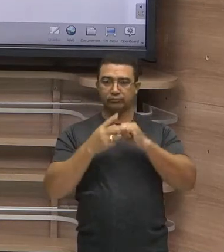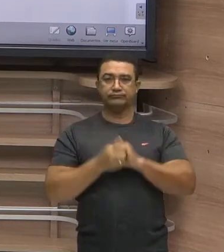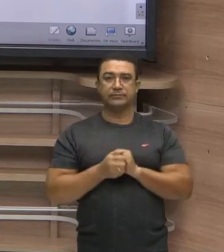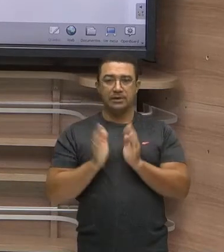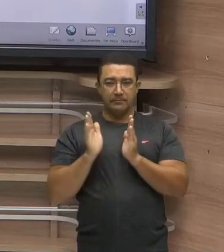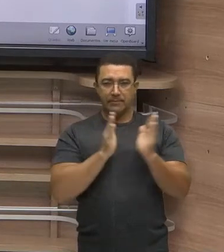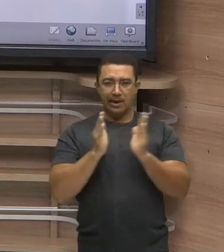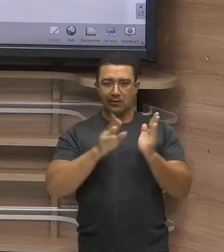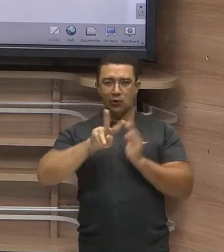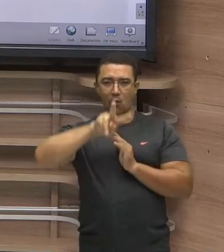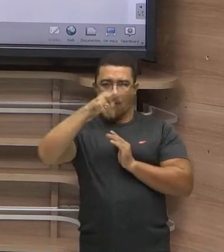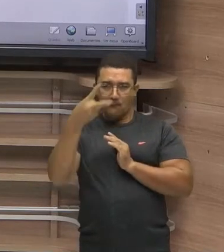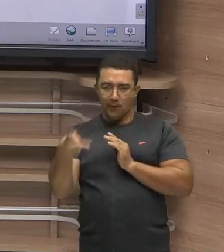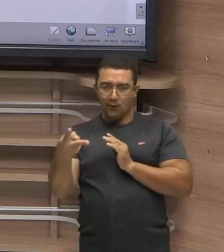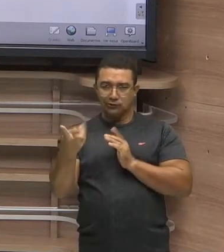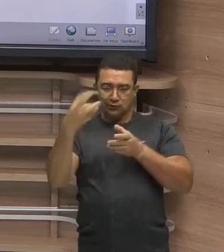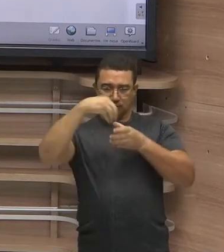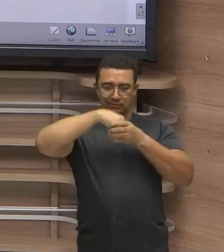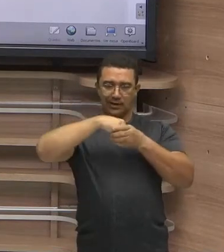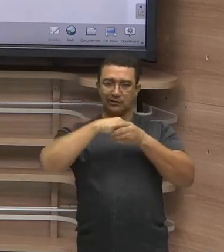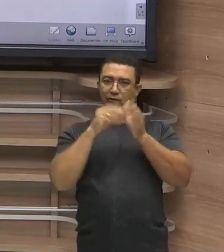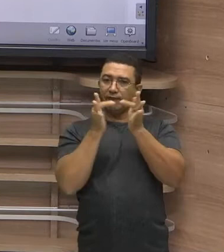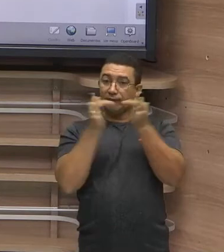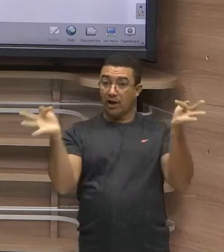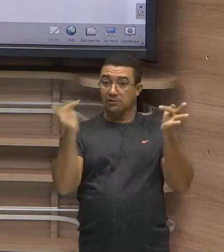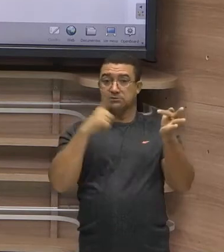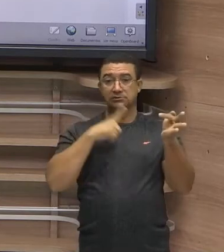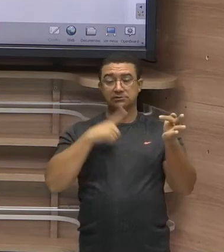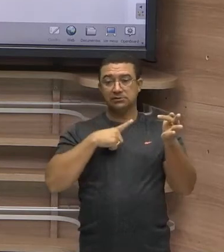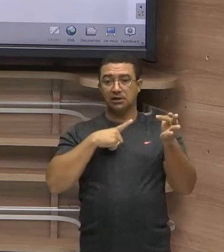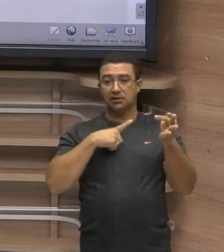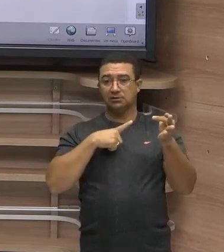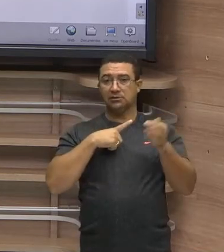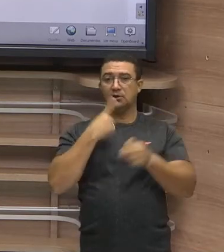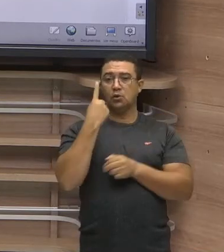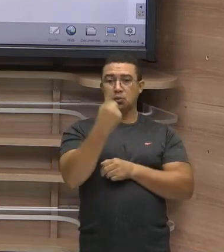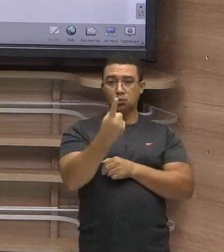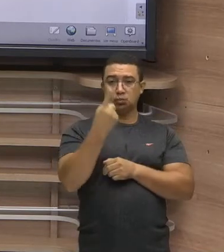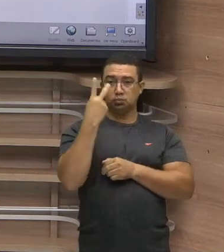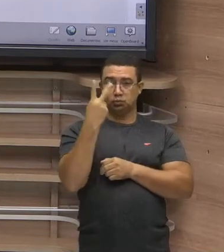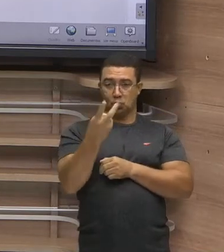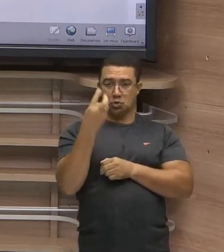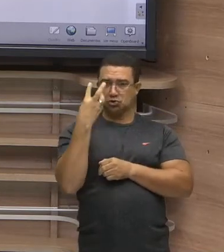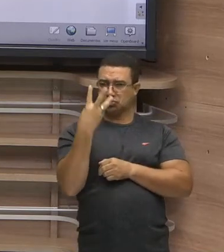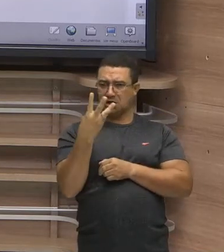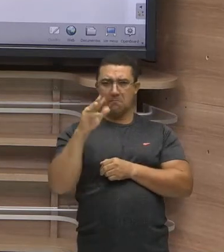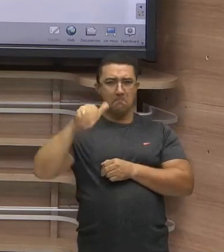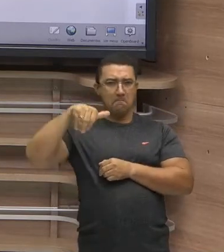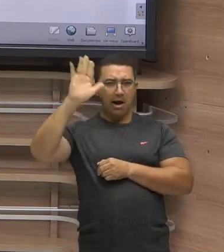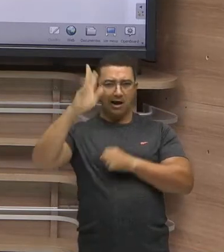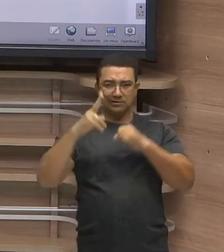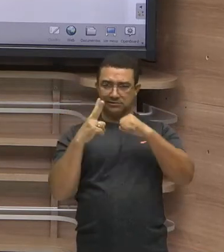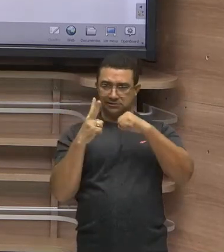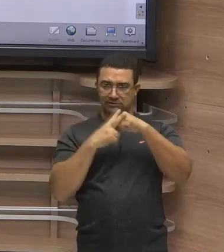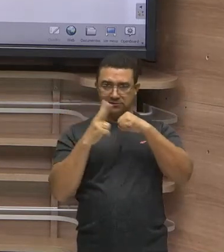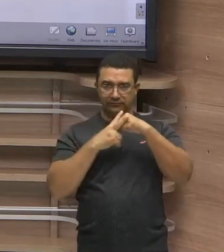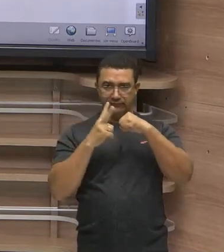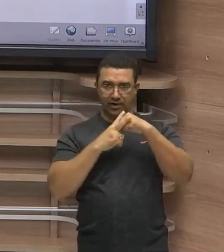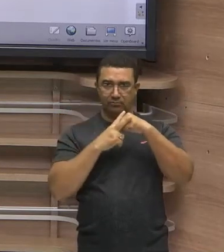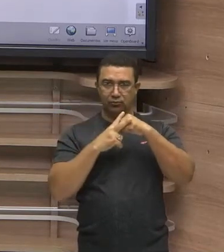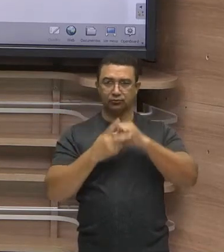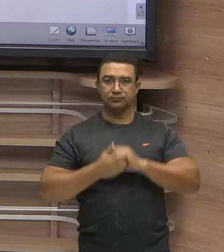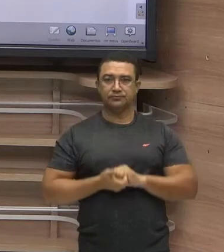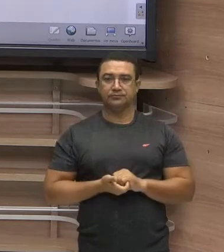ele tem duas orações ou mais. Então, temos que entender